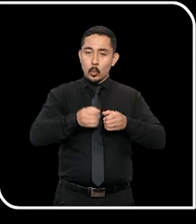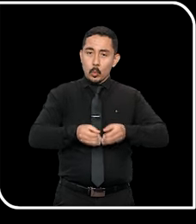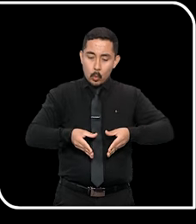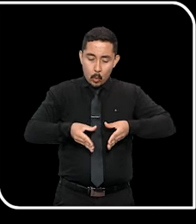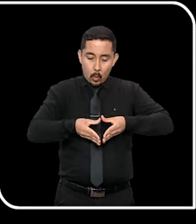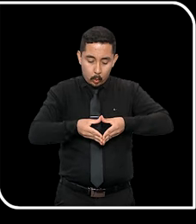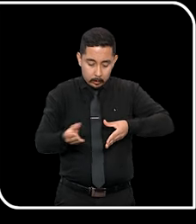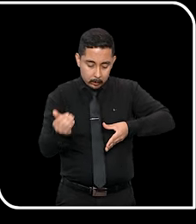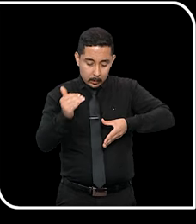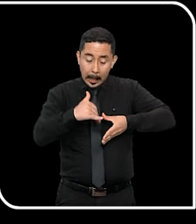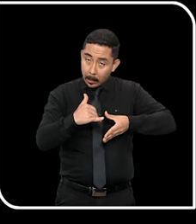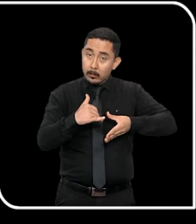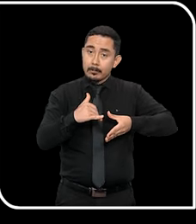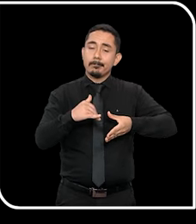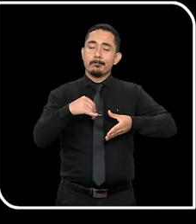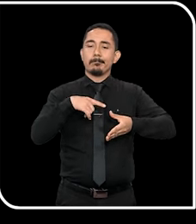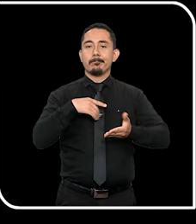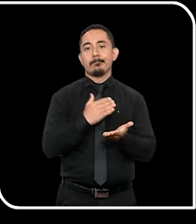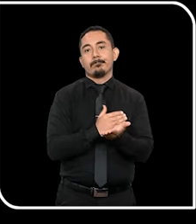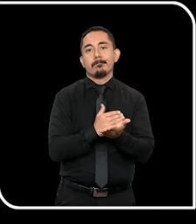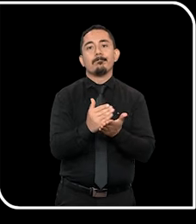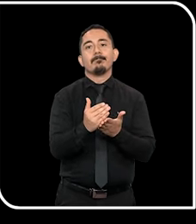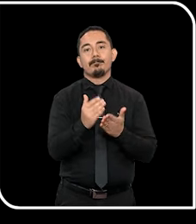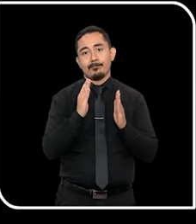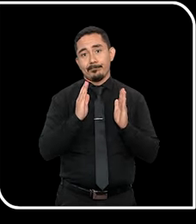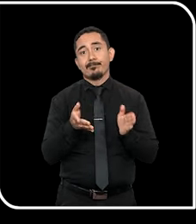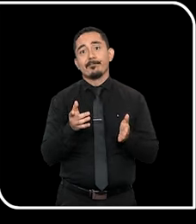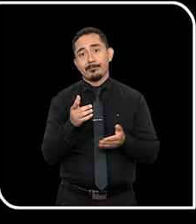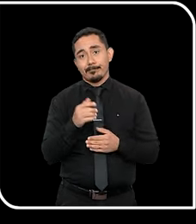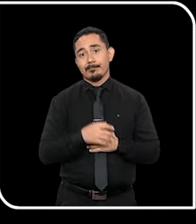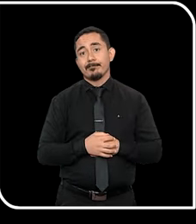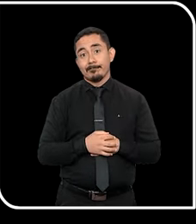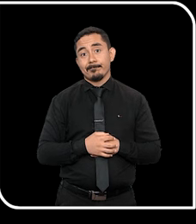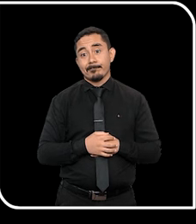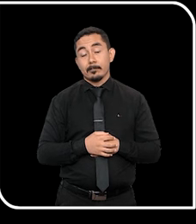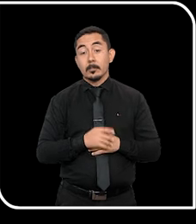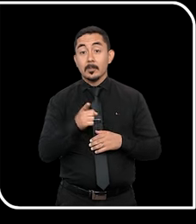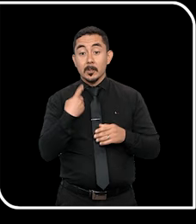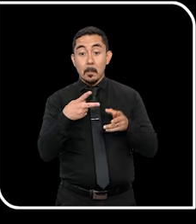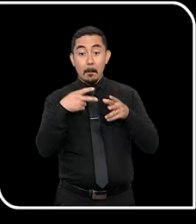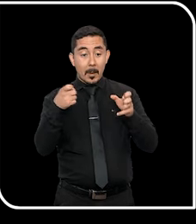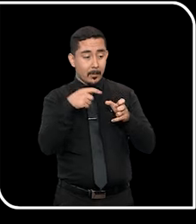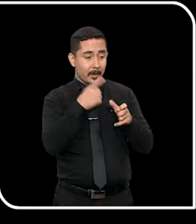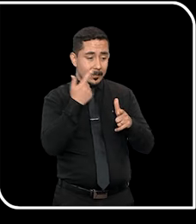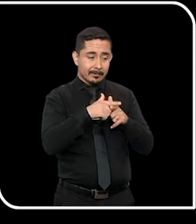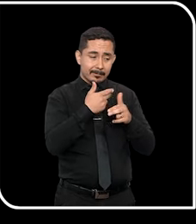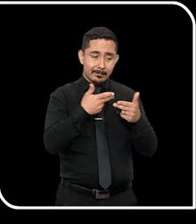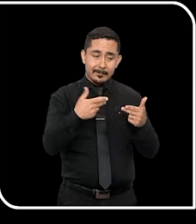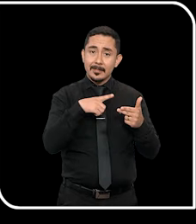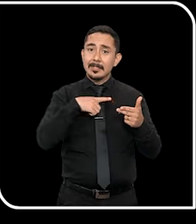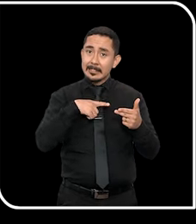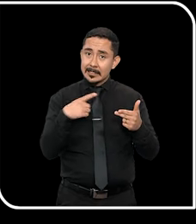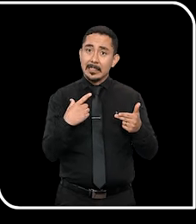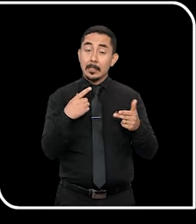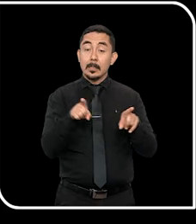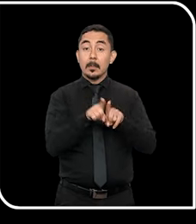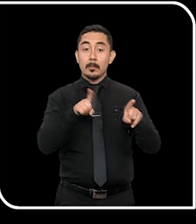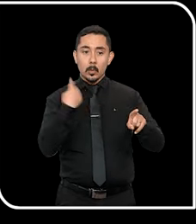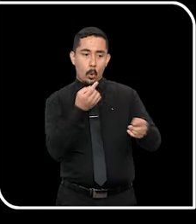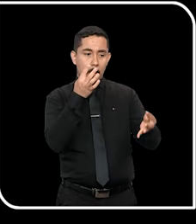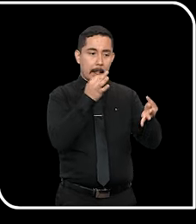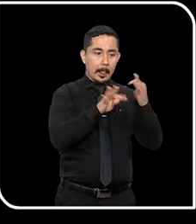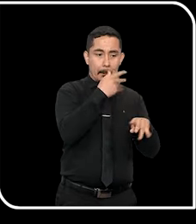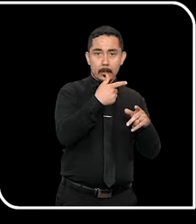intrauterino então a gente demorou para perceber que tinha alguma coisa com João a gente ainda estava em tratamento